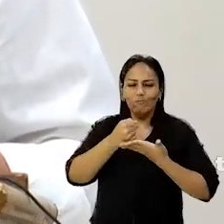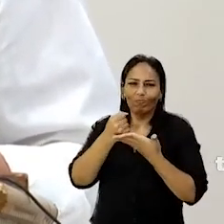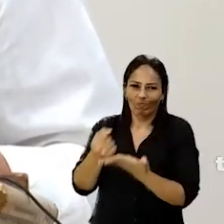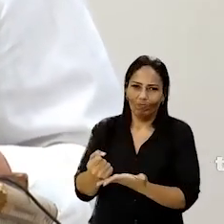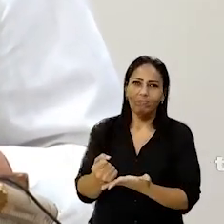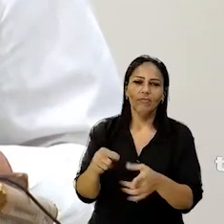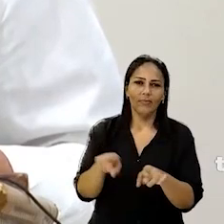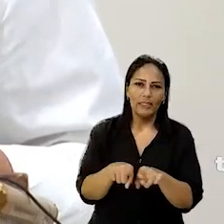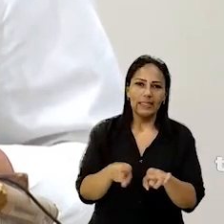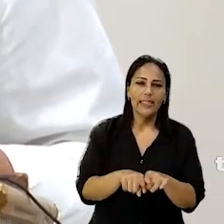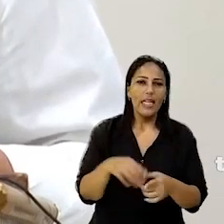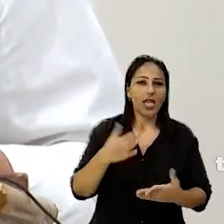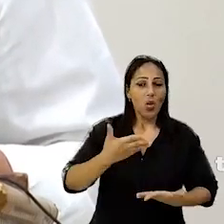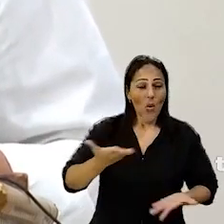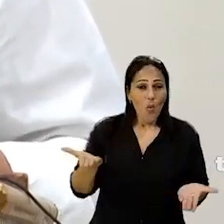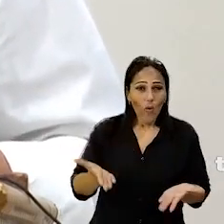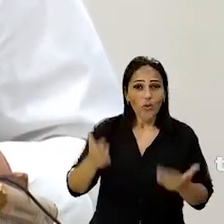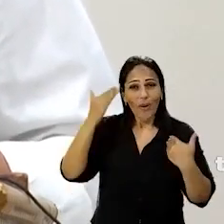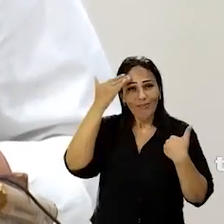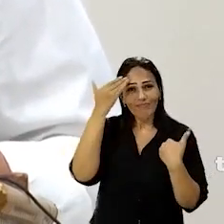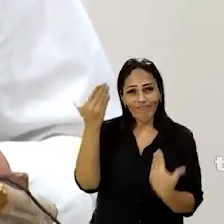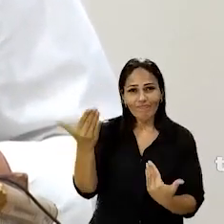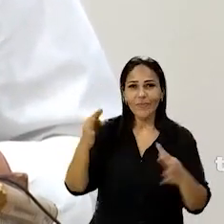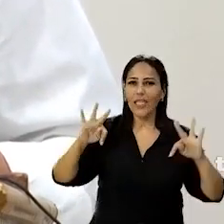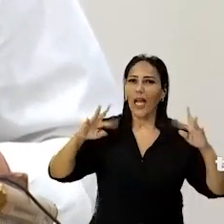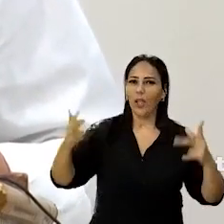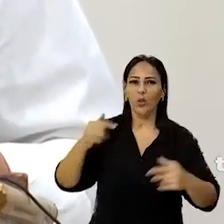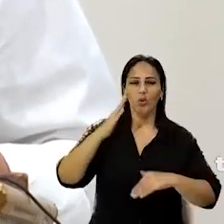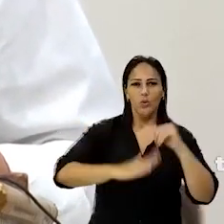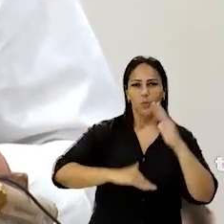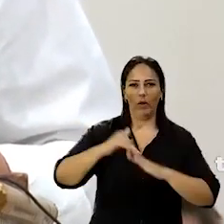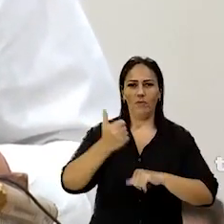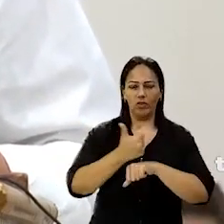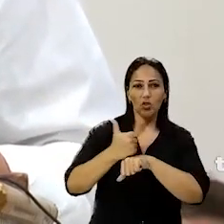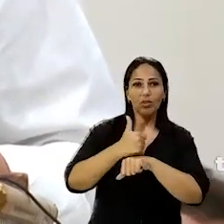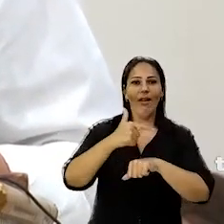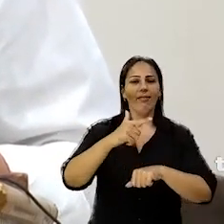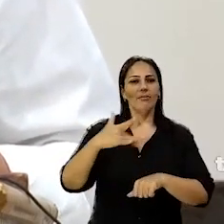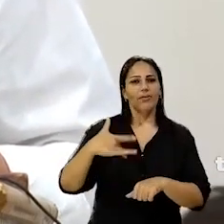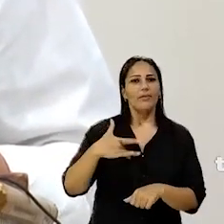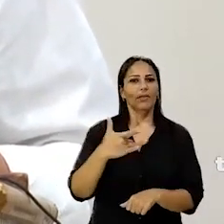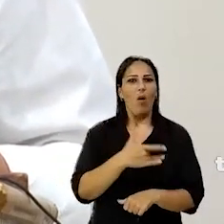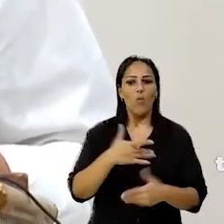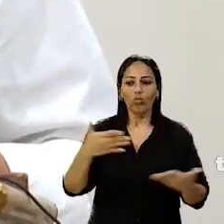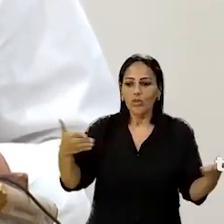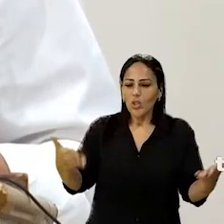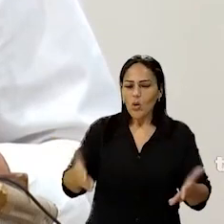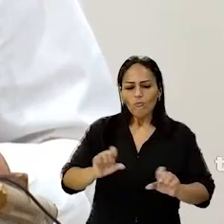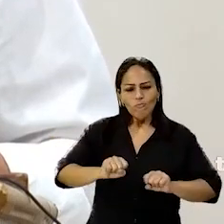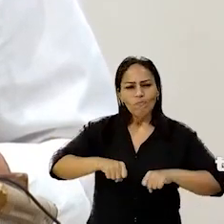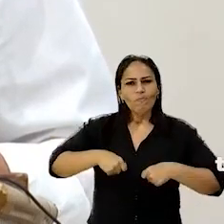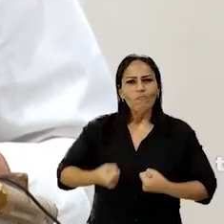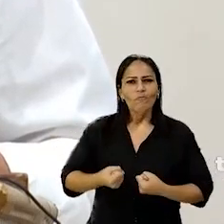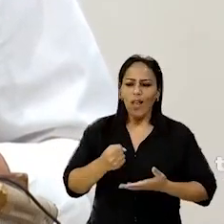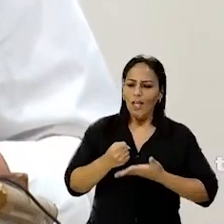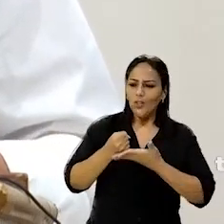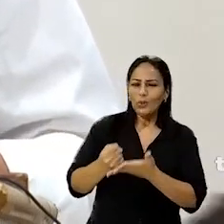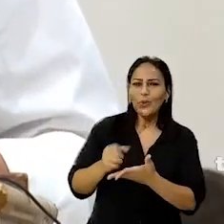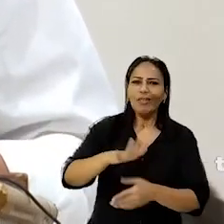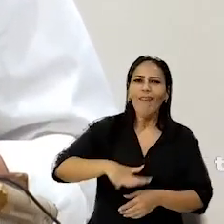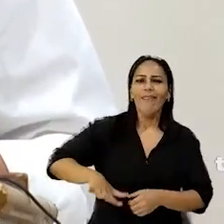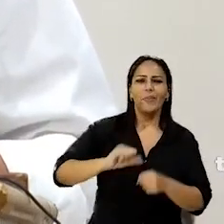solidariedade e também o meu agradecimento a todos os profissionais de saúde que estão dando suas vidas para salvarem